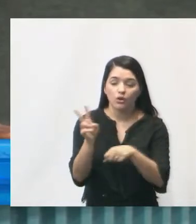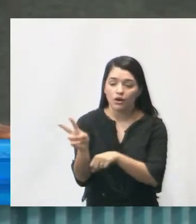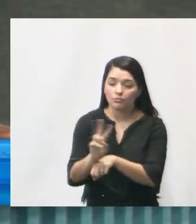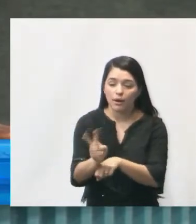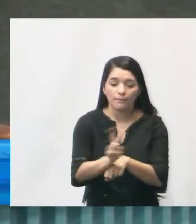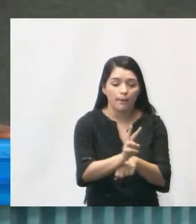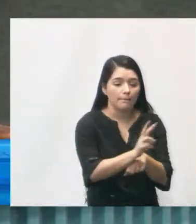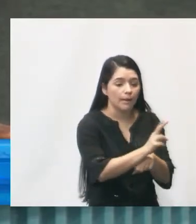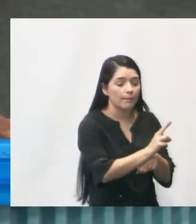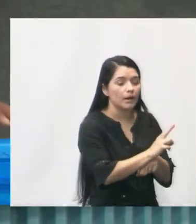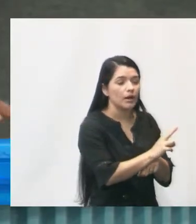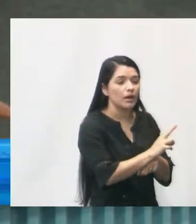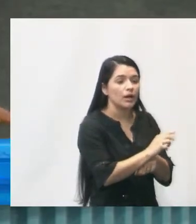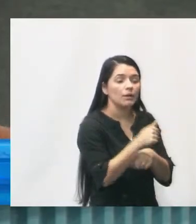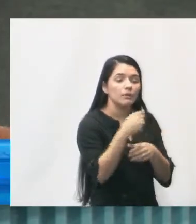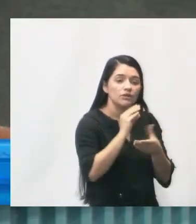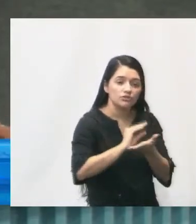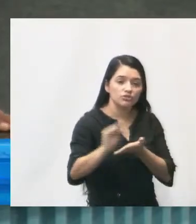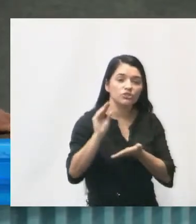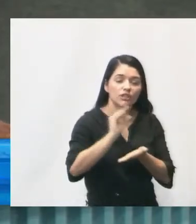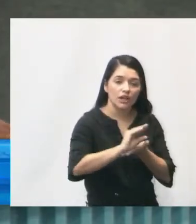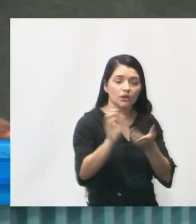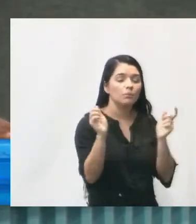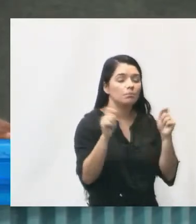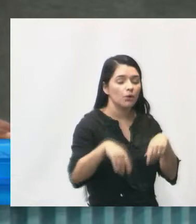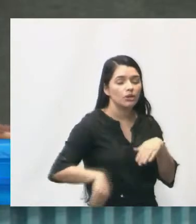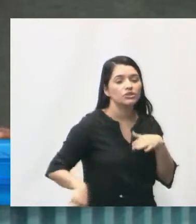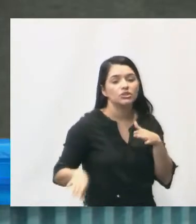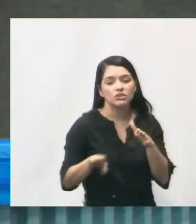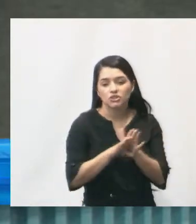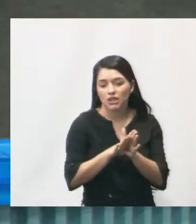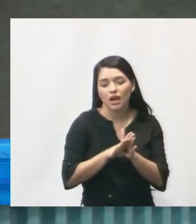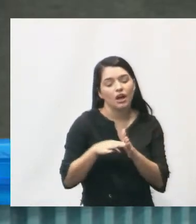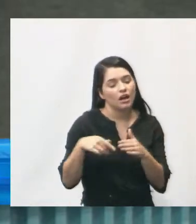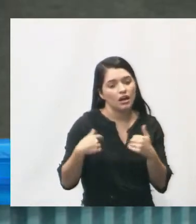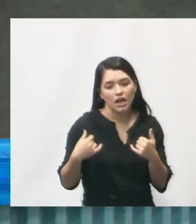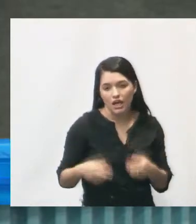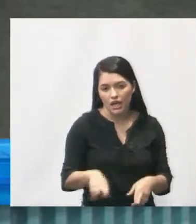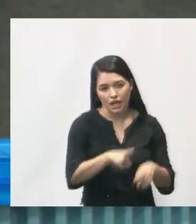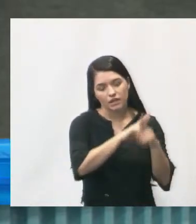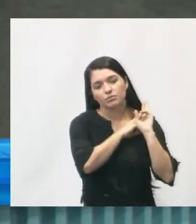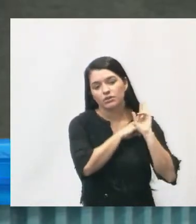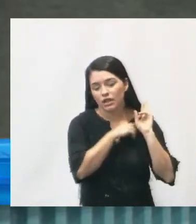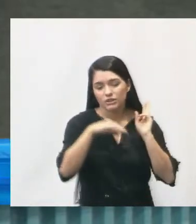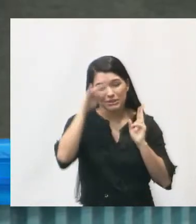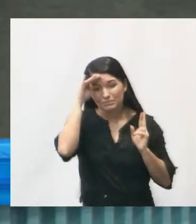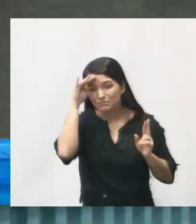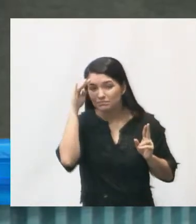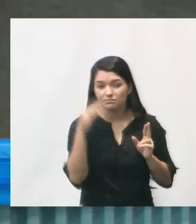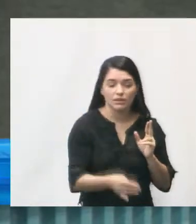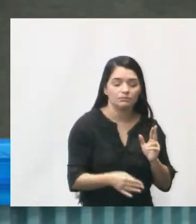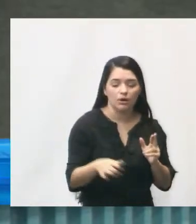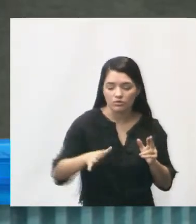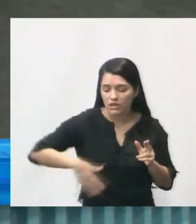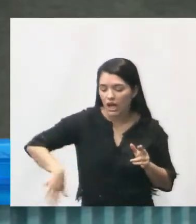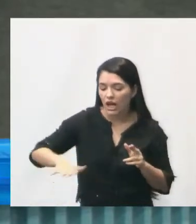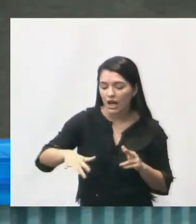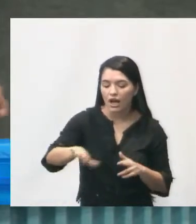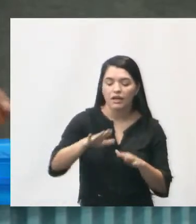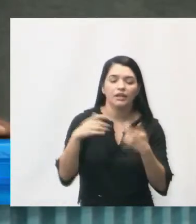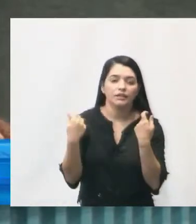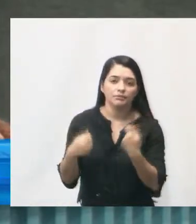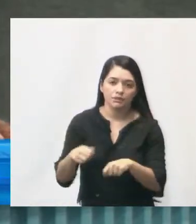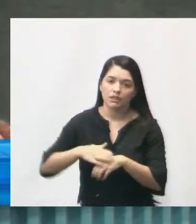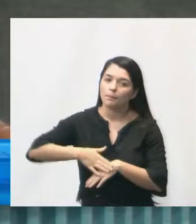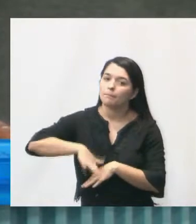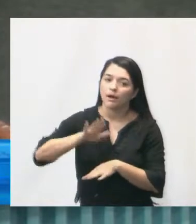para que esses investimentos possam chegar com bastante responsabilidade e, principalmente, nessas comunidades carentes. E aqui nós